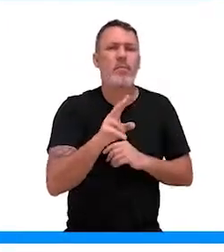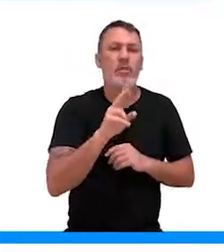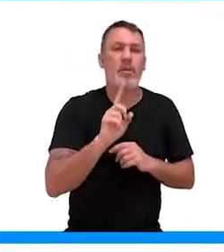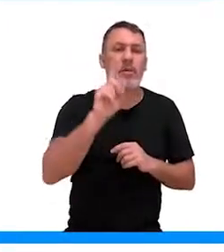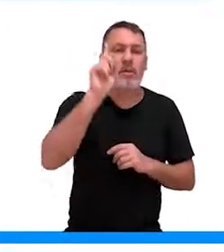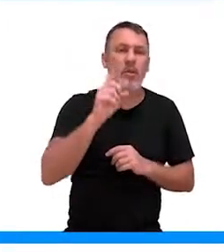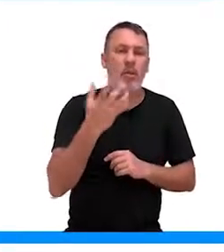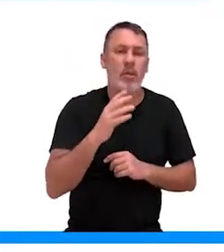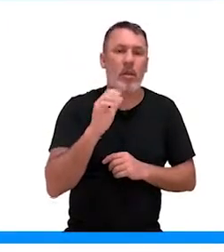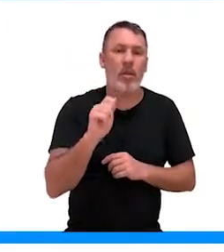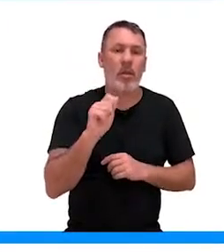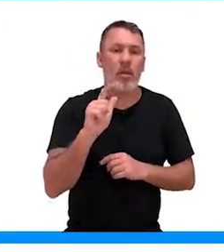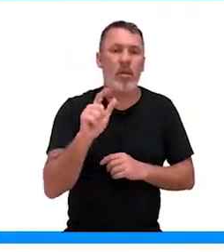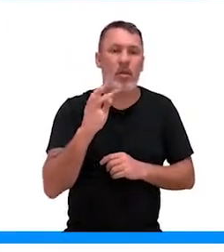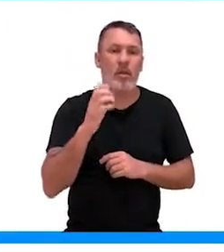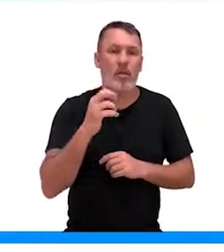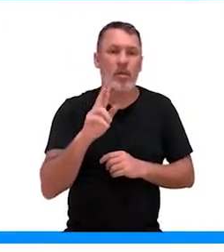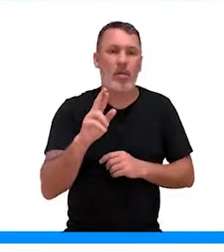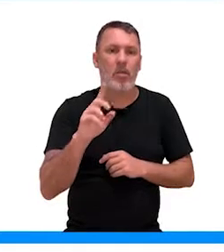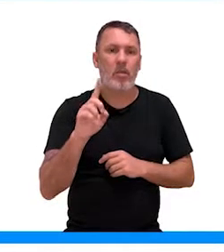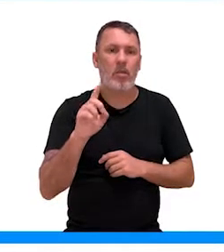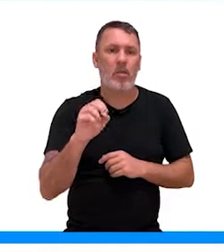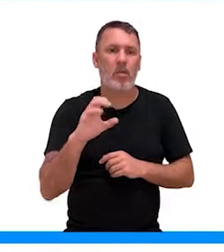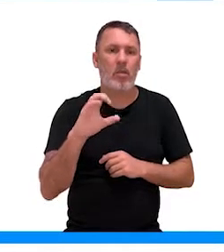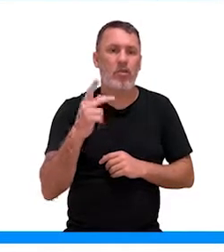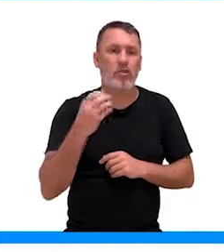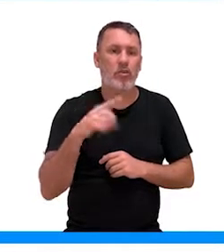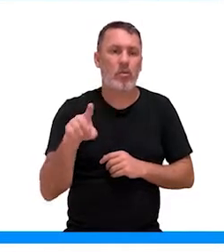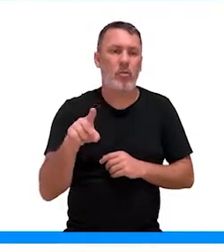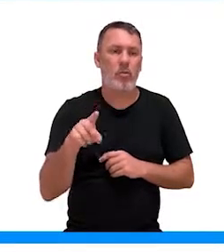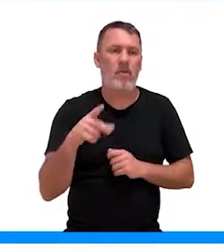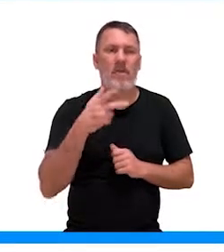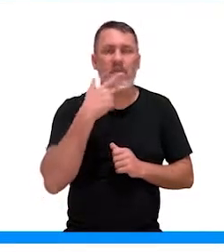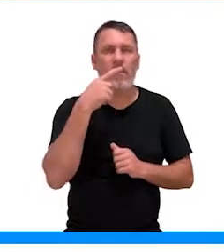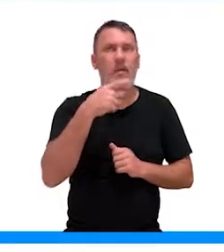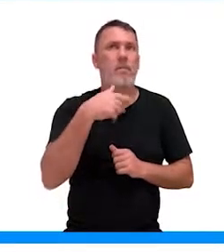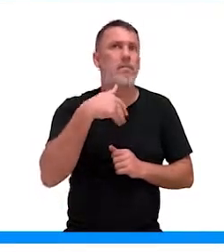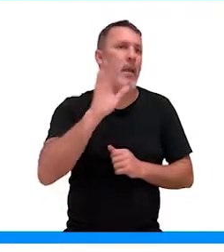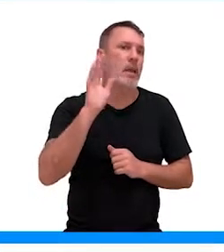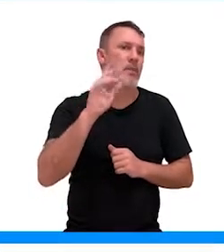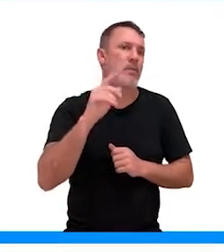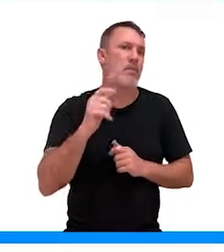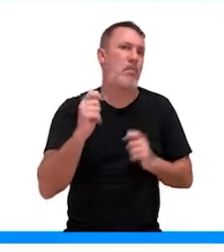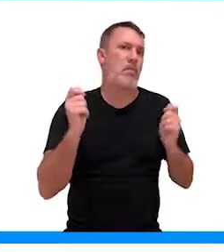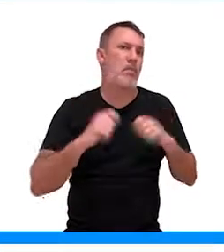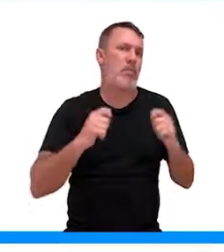Chão, considerado por muitos hoje como o maior potencial,